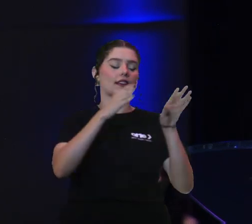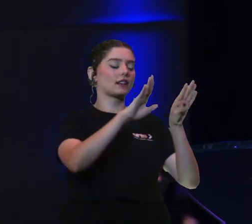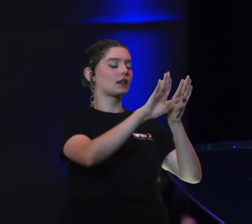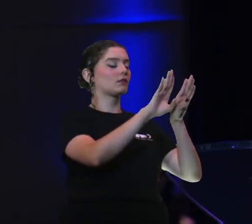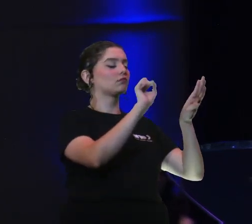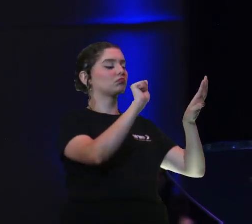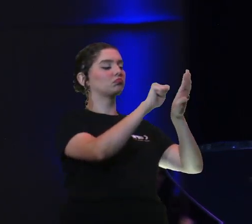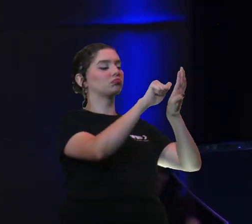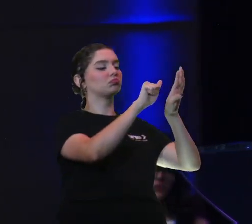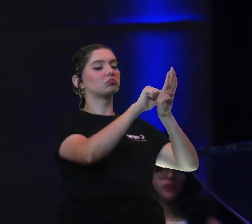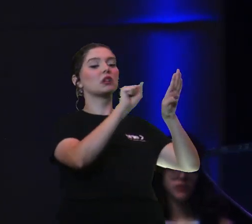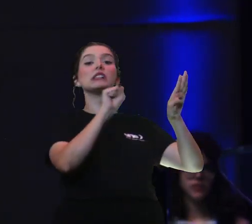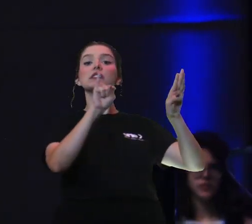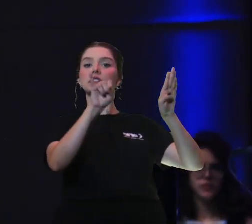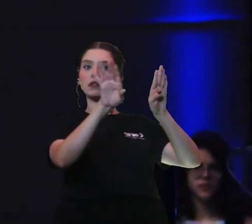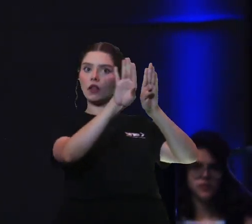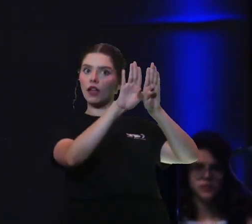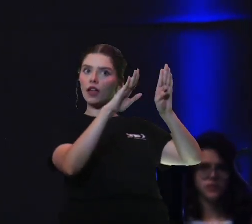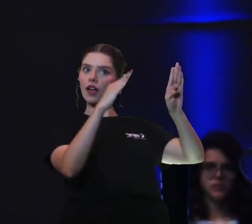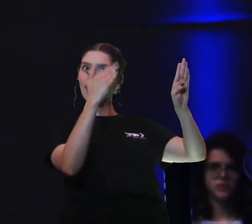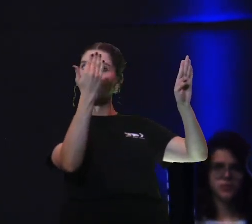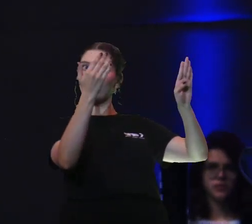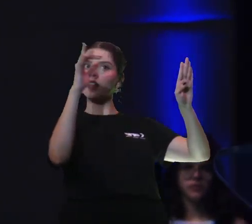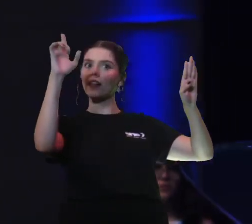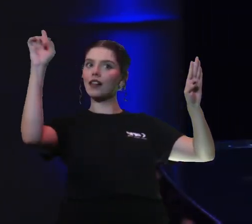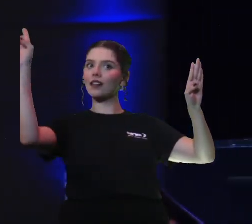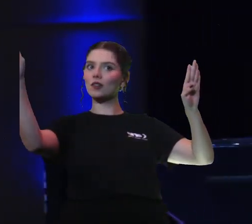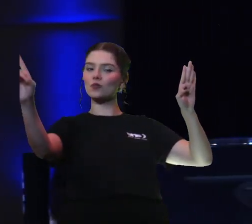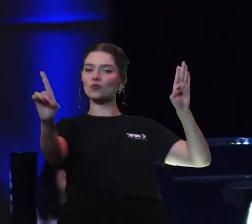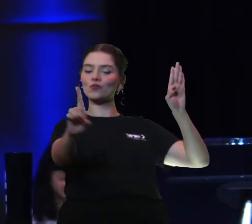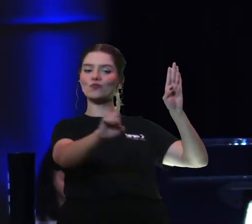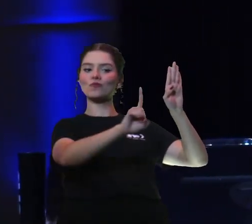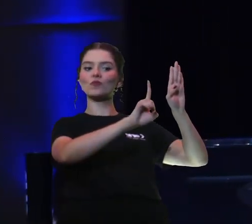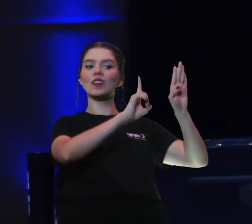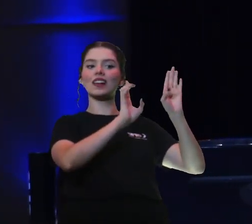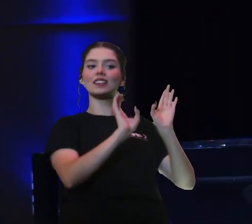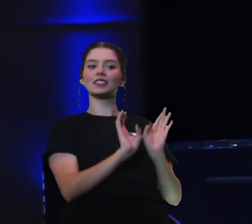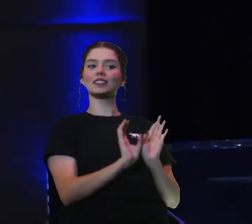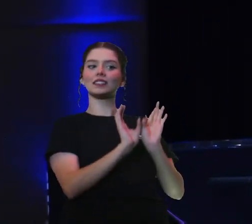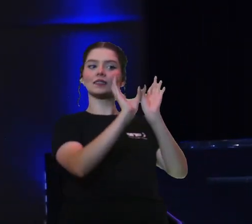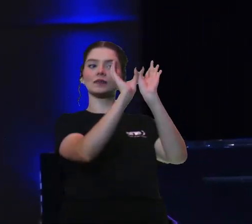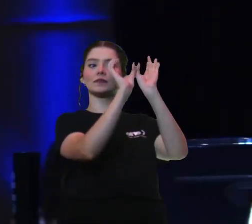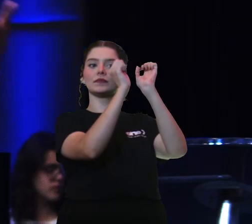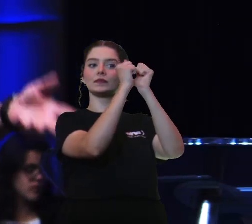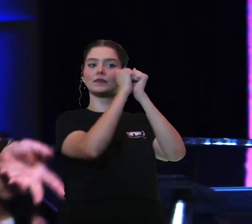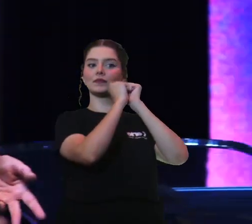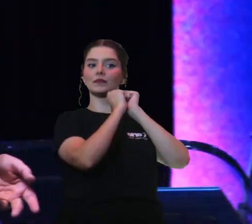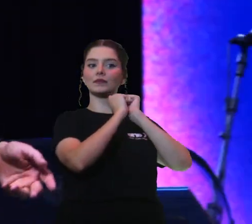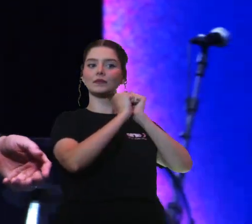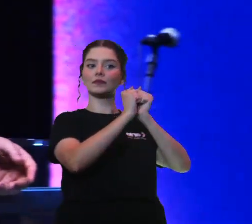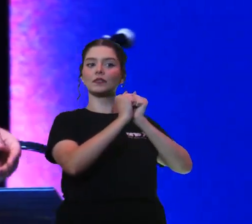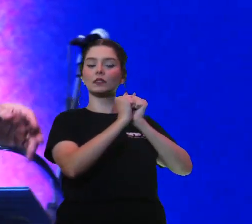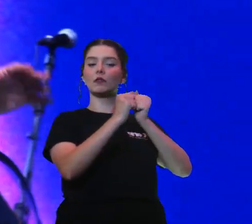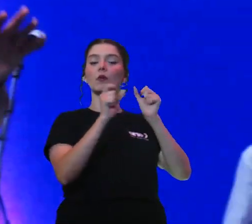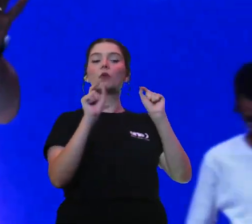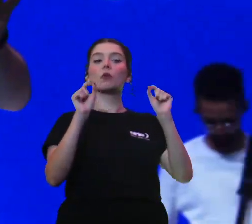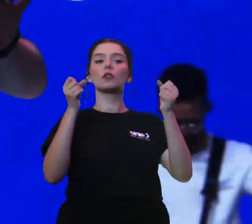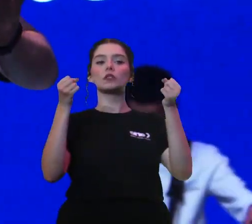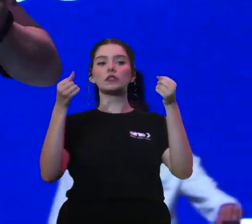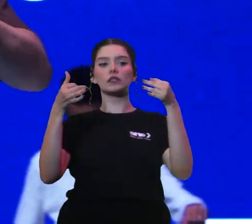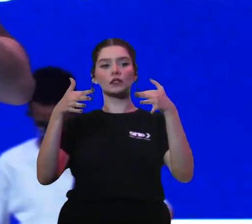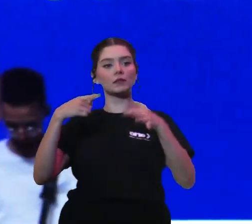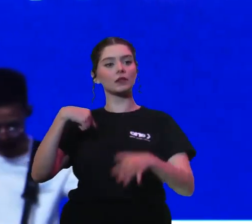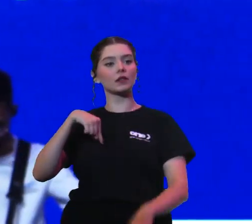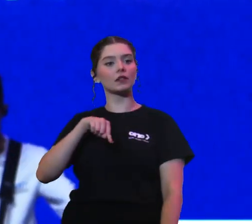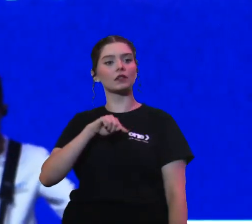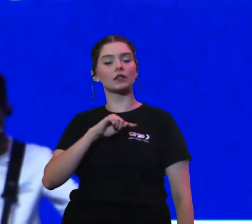bato. Se você abrir a porta, eu entrarei e cearei com você. O que Jesus está dizendo? Eu estou do lado